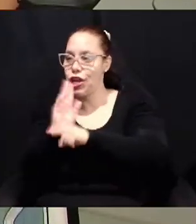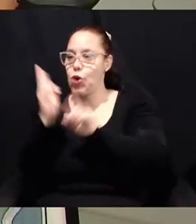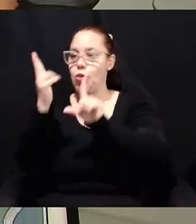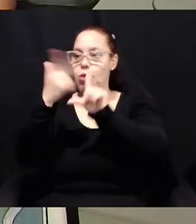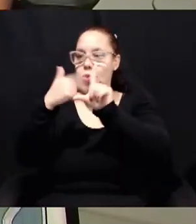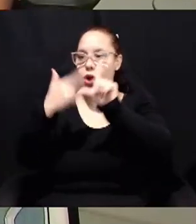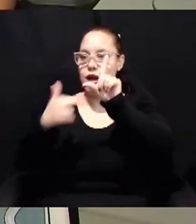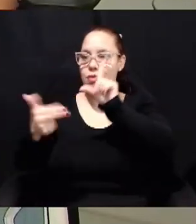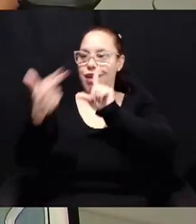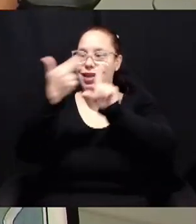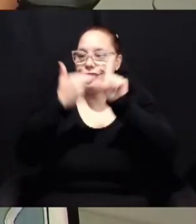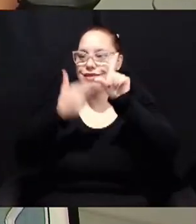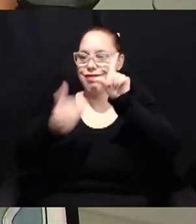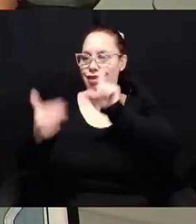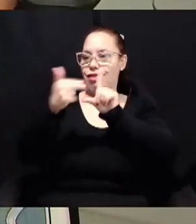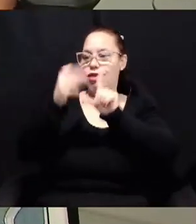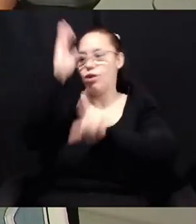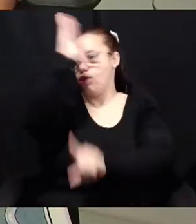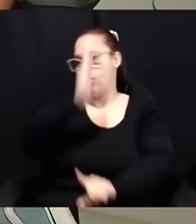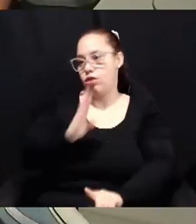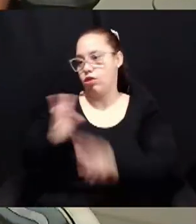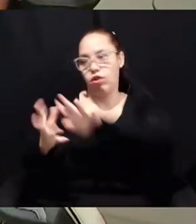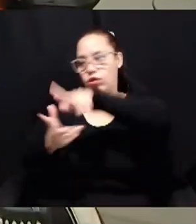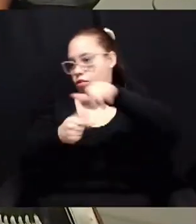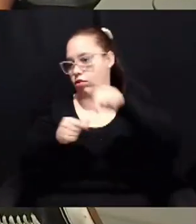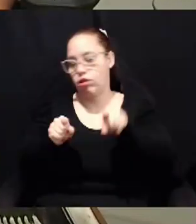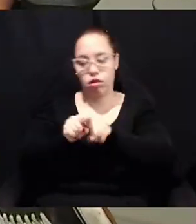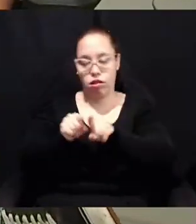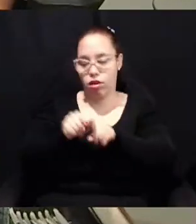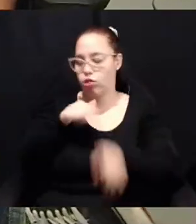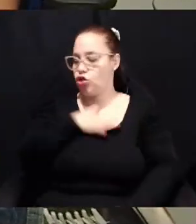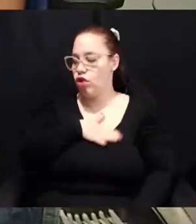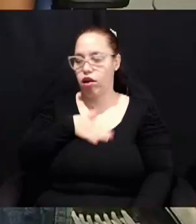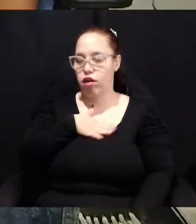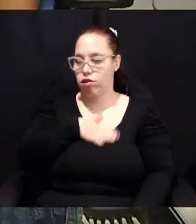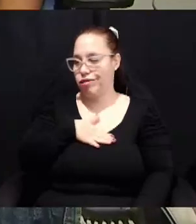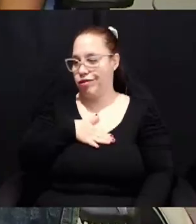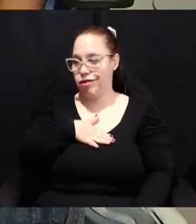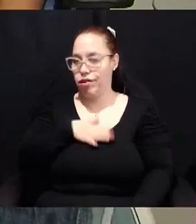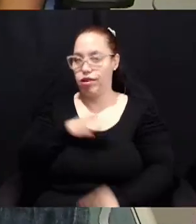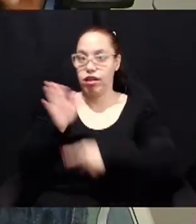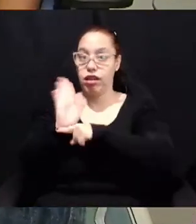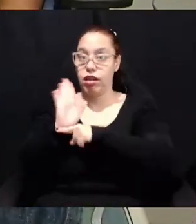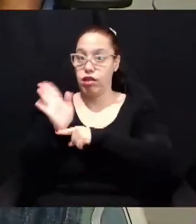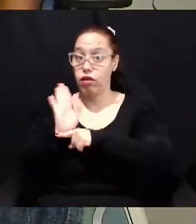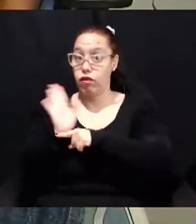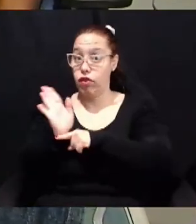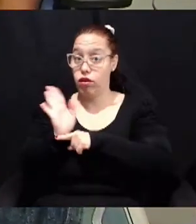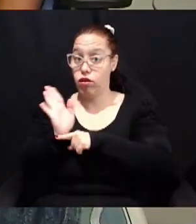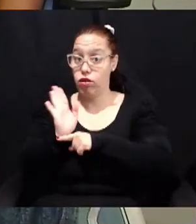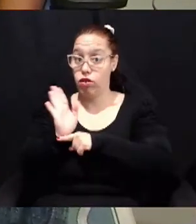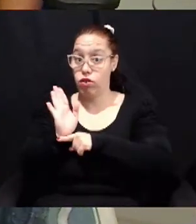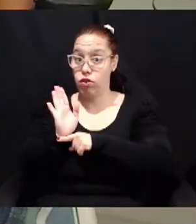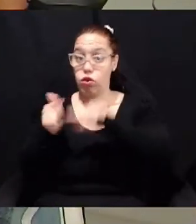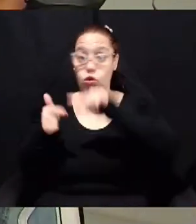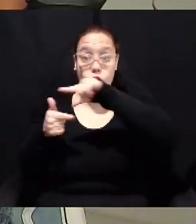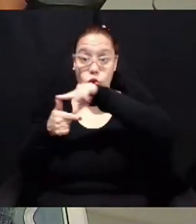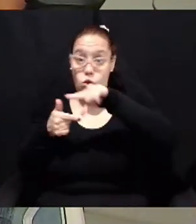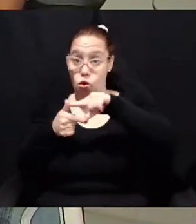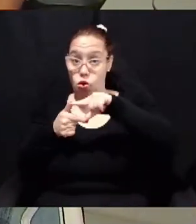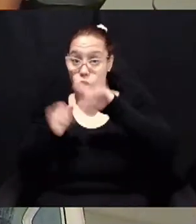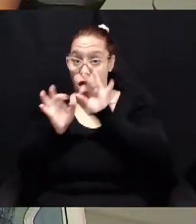os nacionais quanto os internacionais. Às vezes a gente gosta muito, né? Scott Pilgrim, que nem eu citei. Um quadrinho que é longo